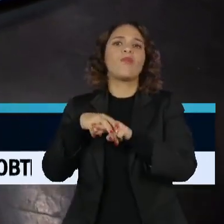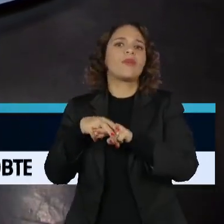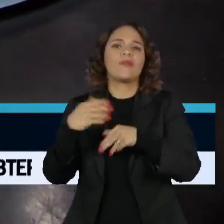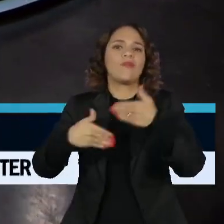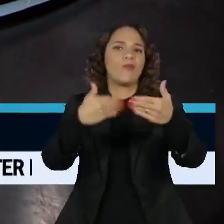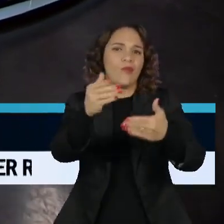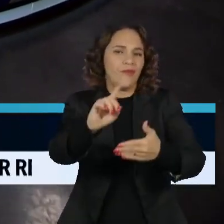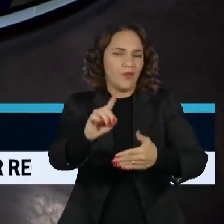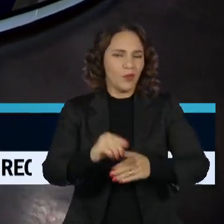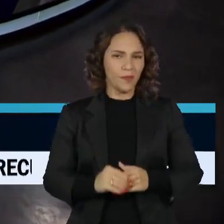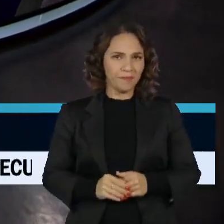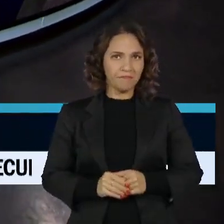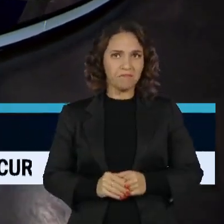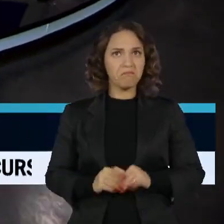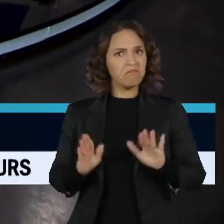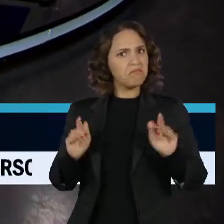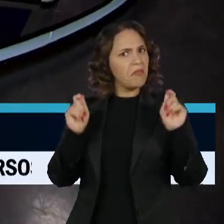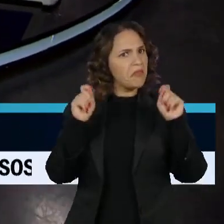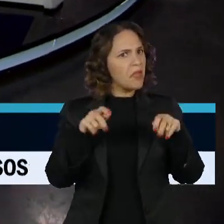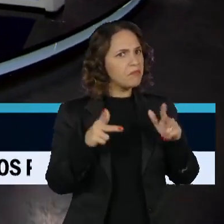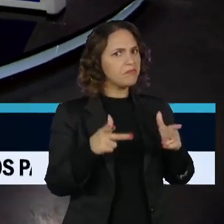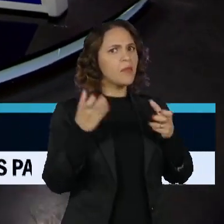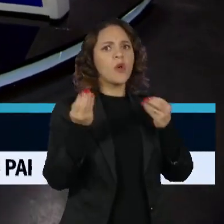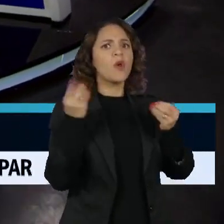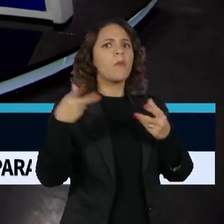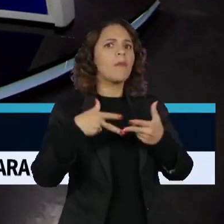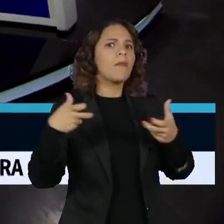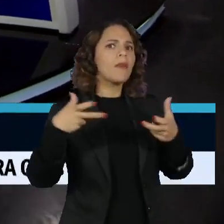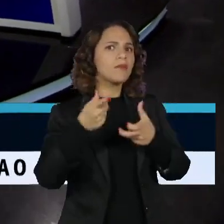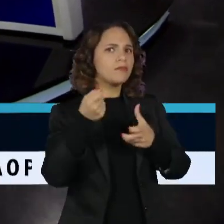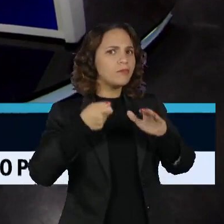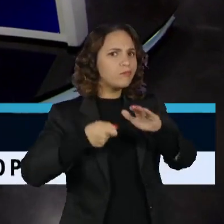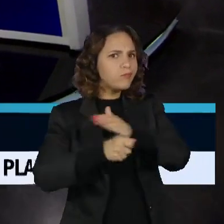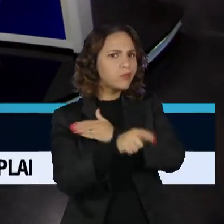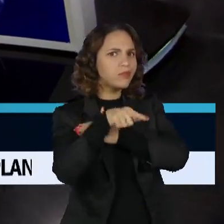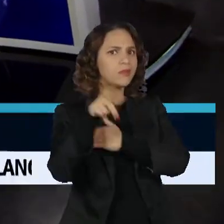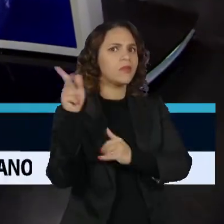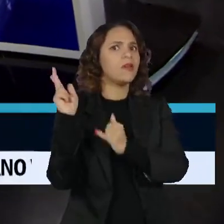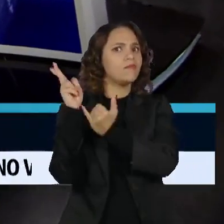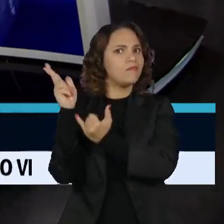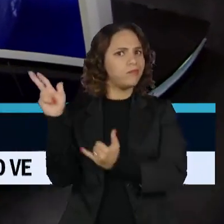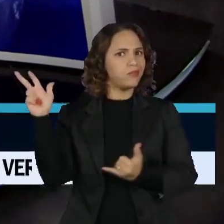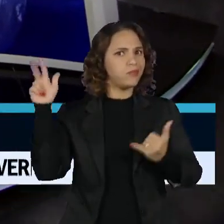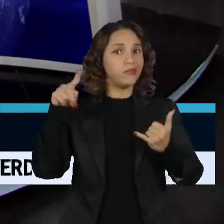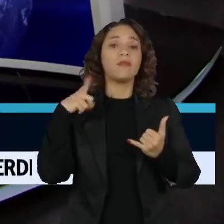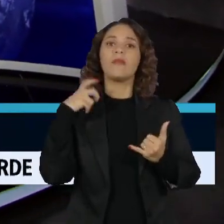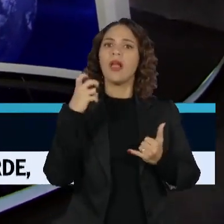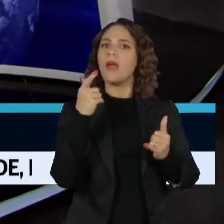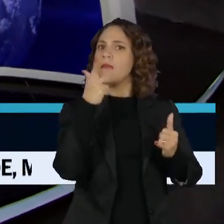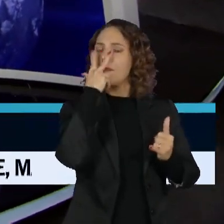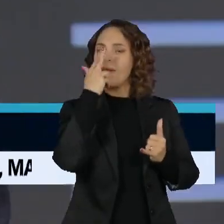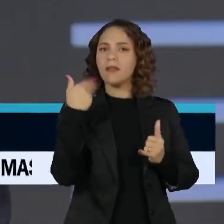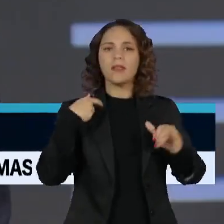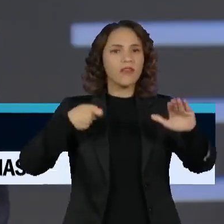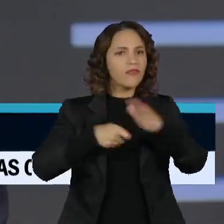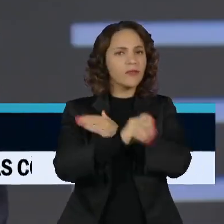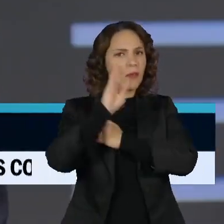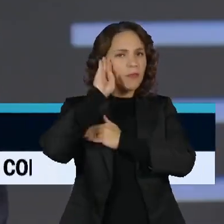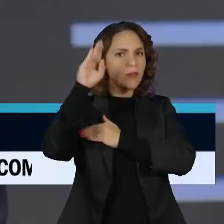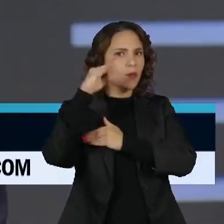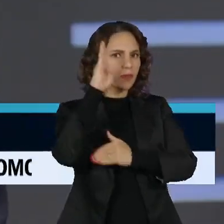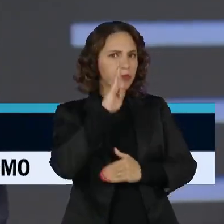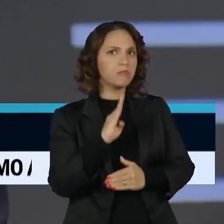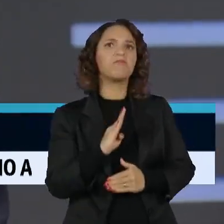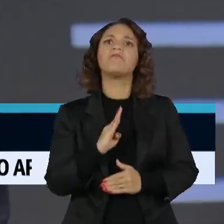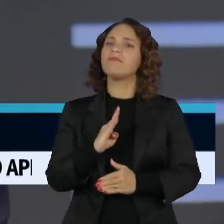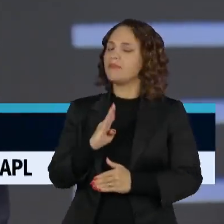Capaz, já é possível mensurar o impacto do investimento da Petrobras em energia eólica, que foi considerado o maior investimento do país? É muito grande.